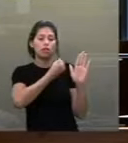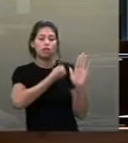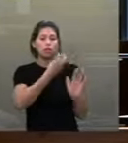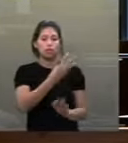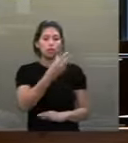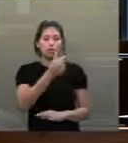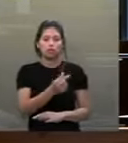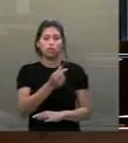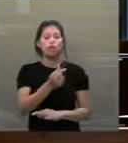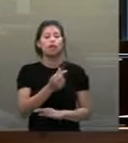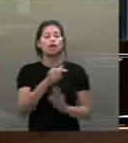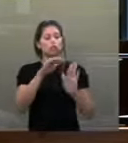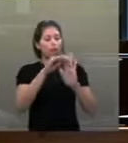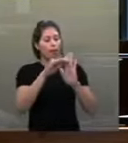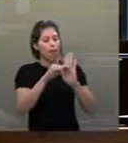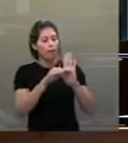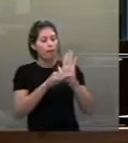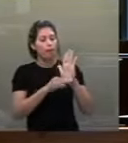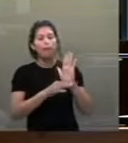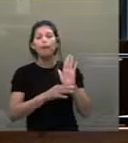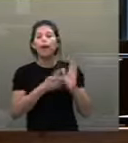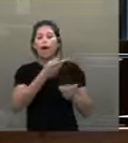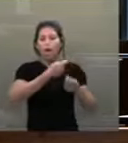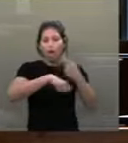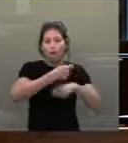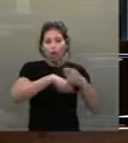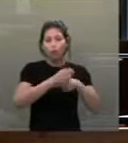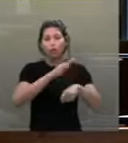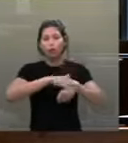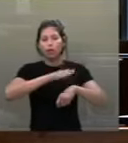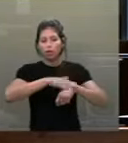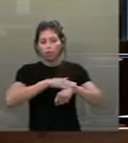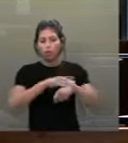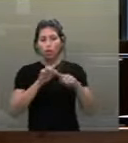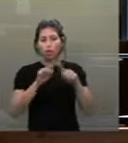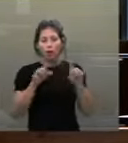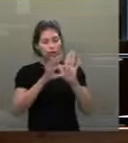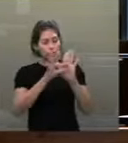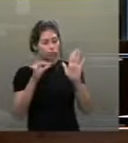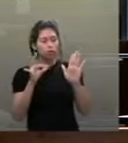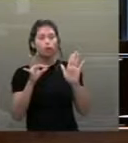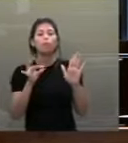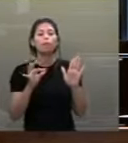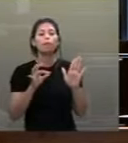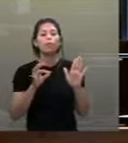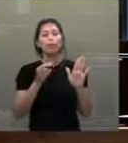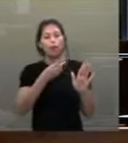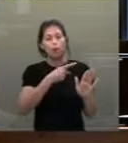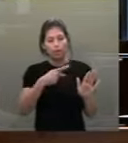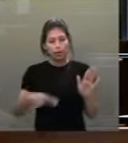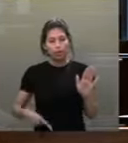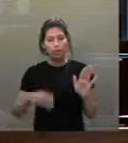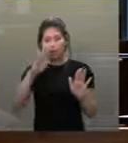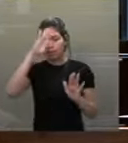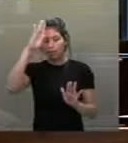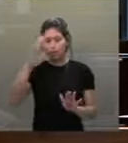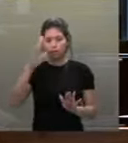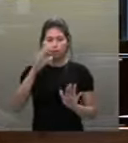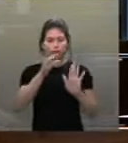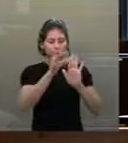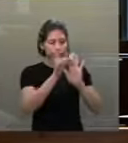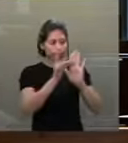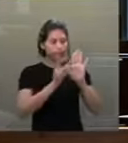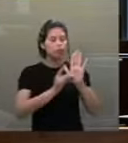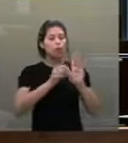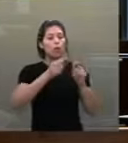cada uma delas na íntegra, por economia de tempo, mas vou destacar, senhor presidente, os pontos principais incorporados aqui. O